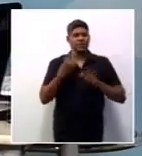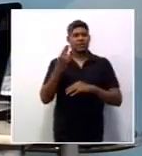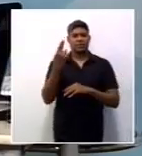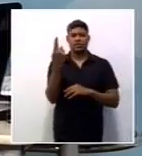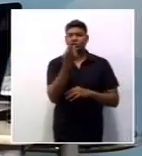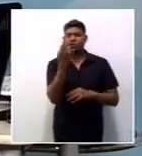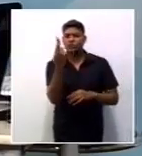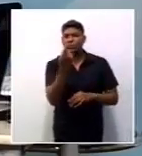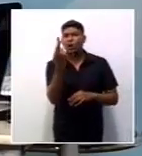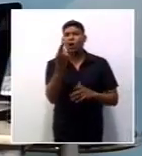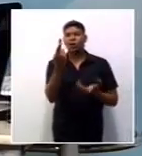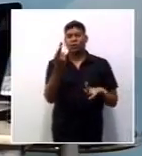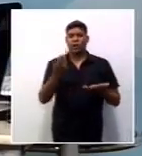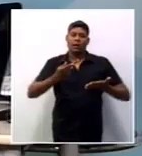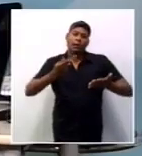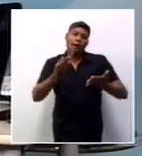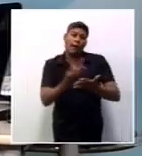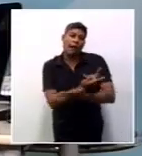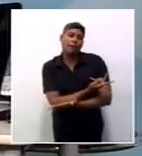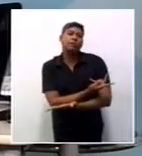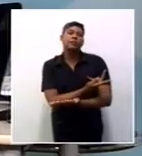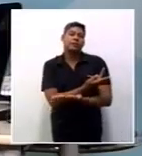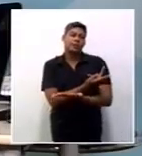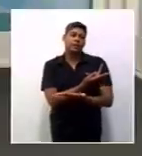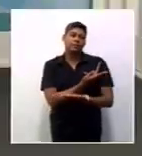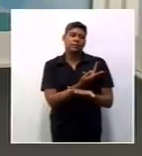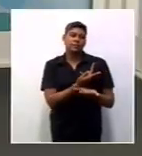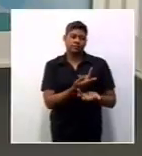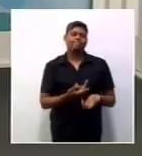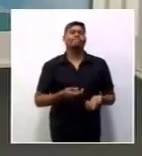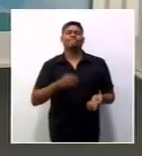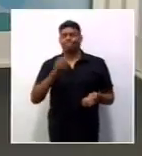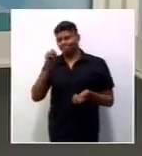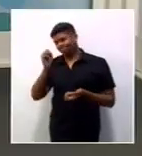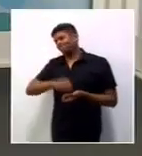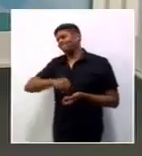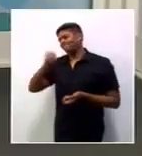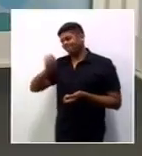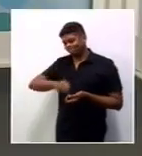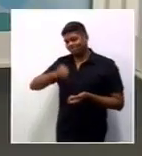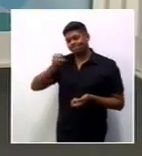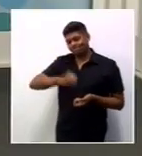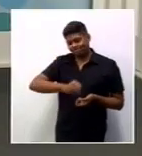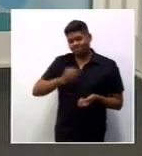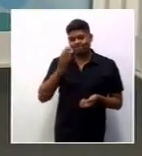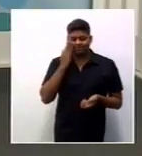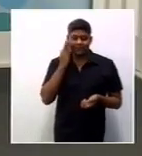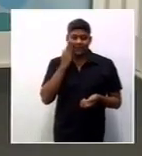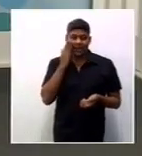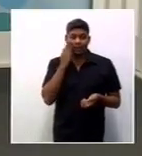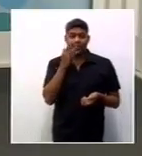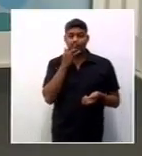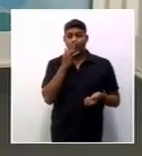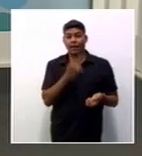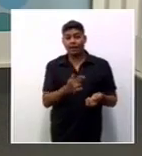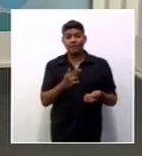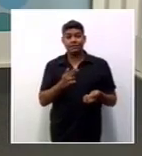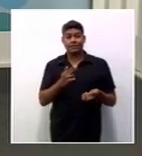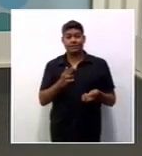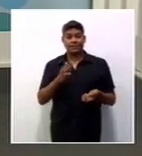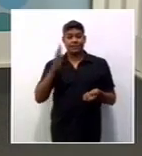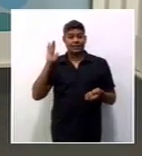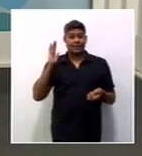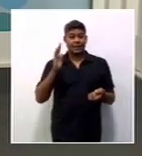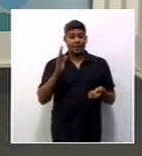história. Isso acontece muito, né, Fabi? Acontece. E até uma coisa que é meio, não diretamente de